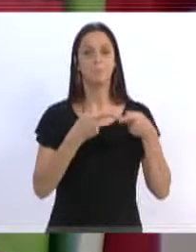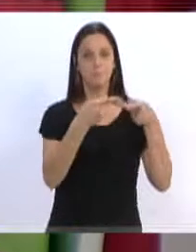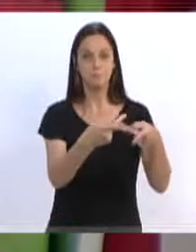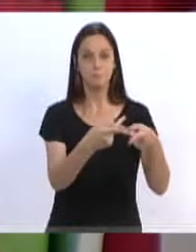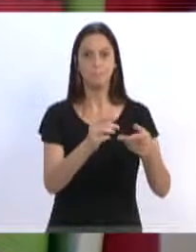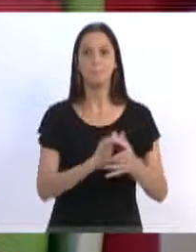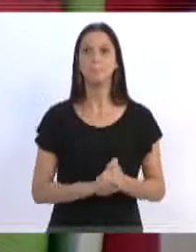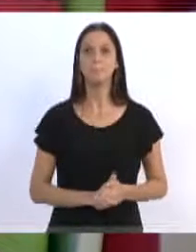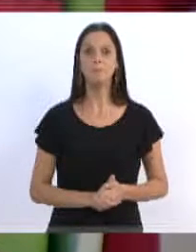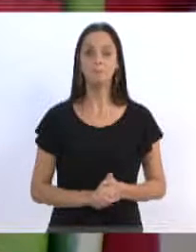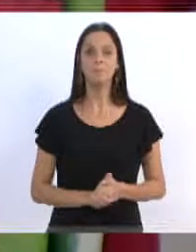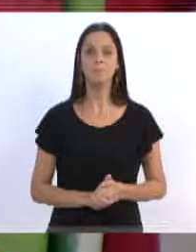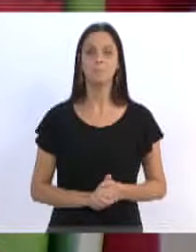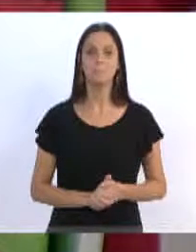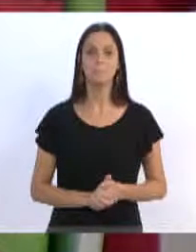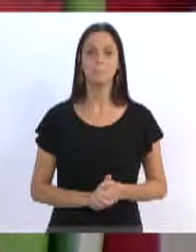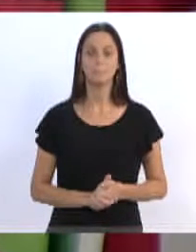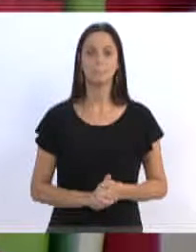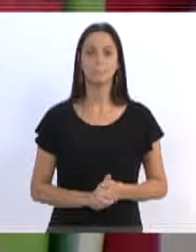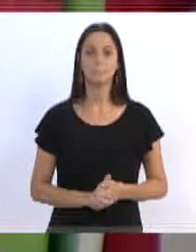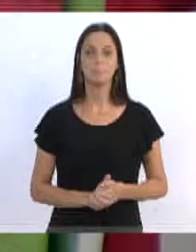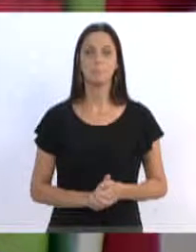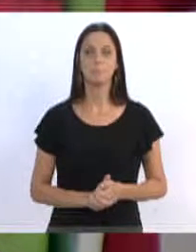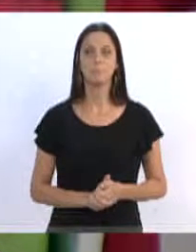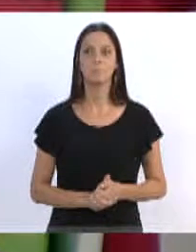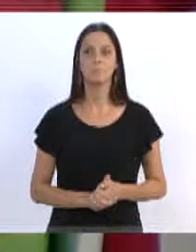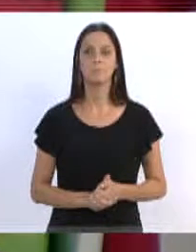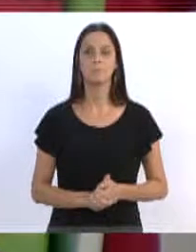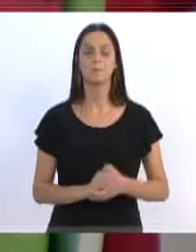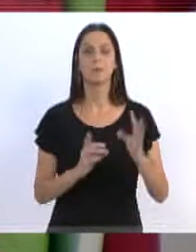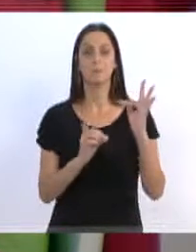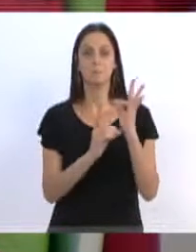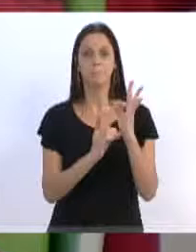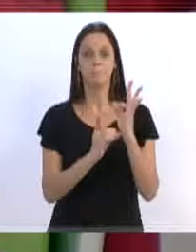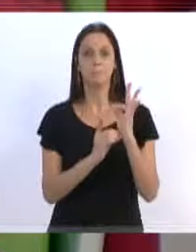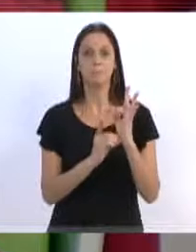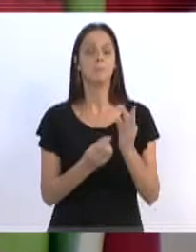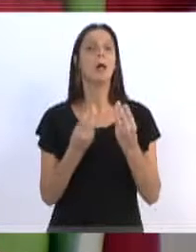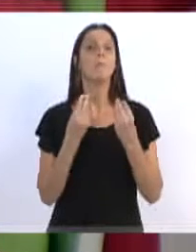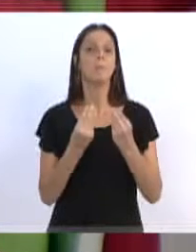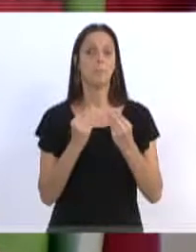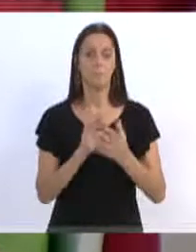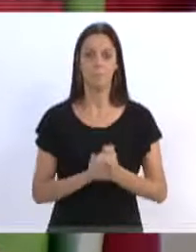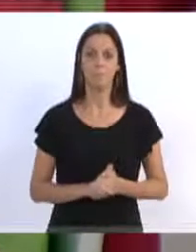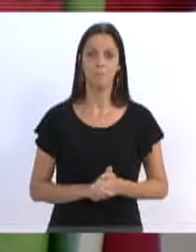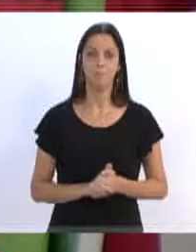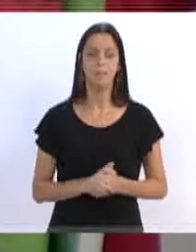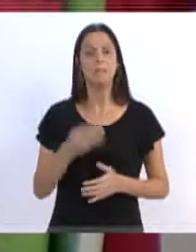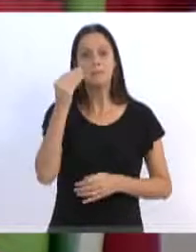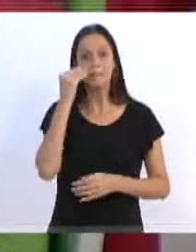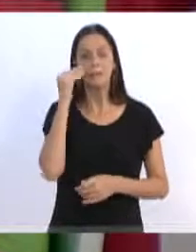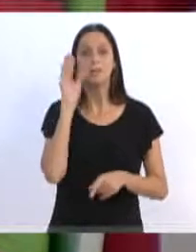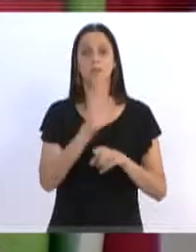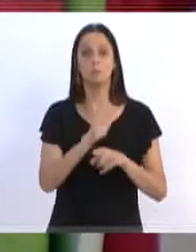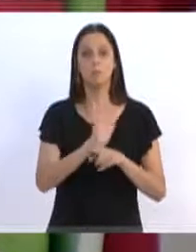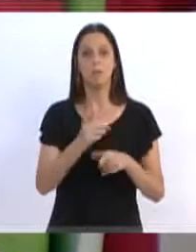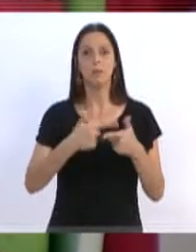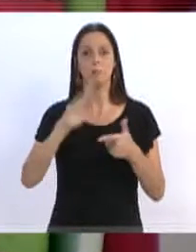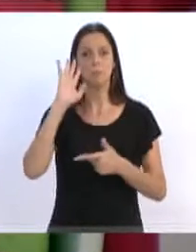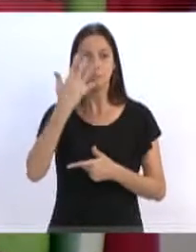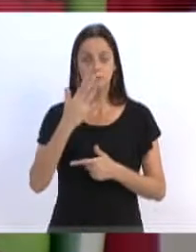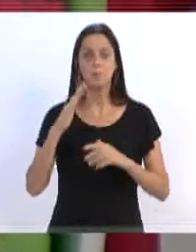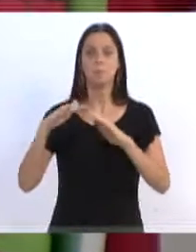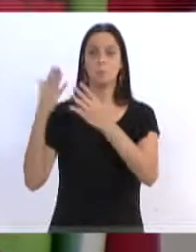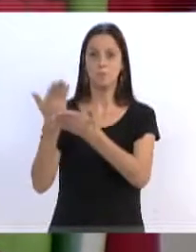à fundação de esportes pra poder tentar ajudar a resolver algumas situações de alguns colégios